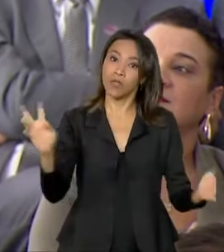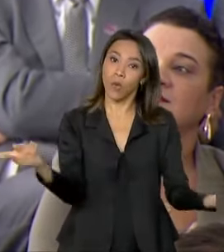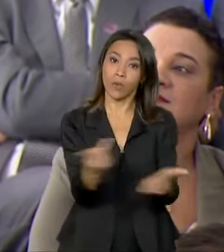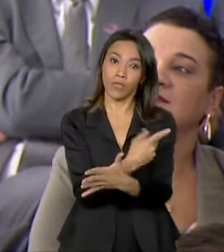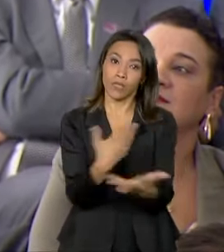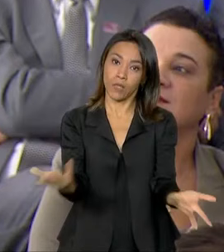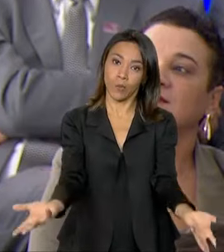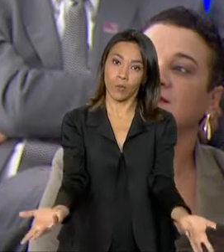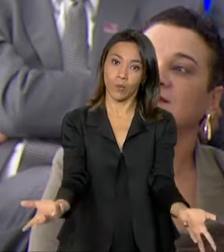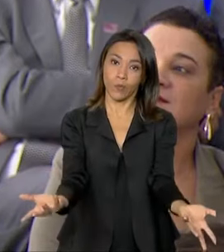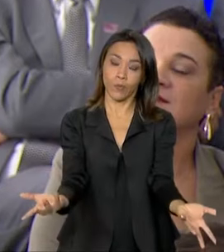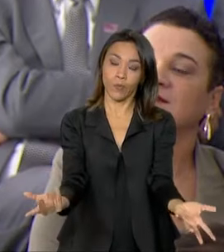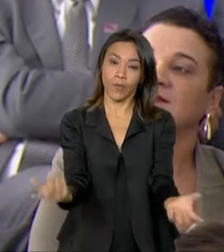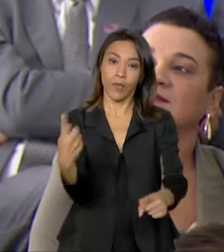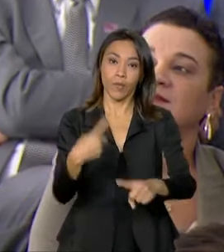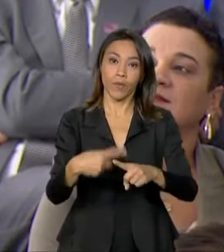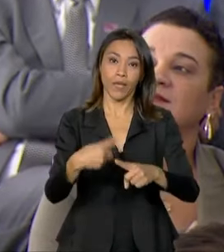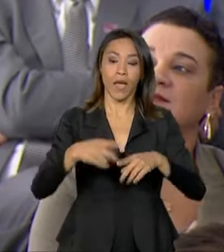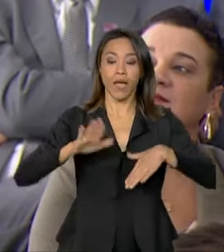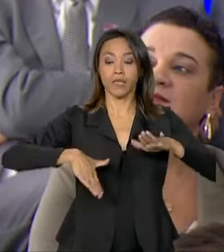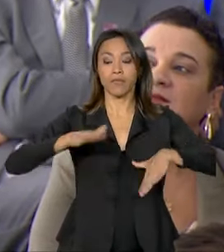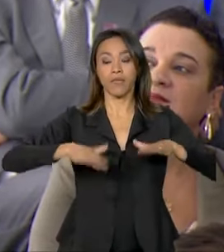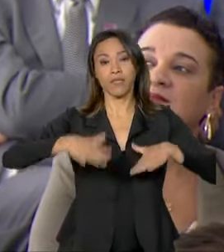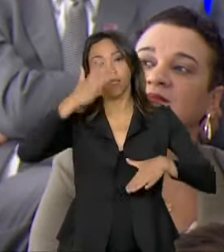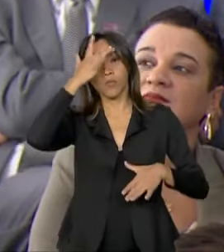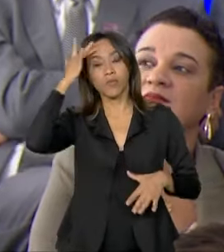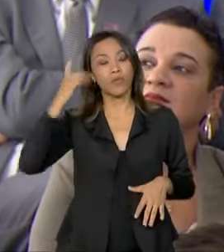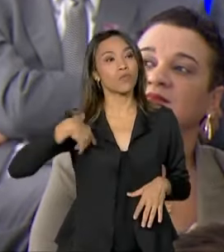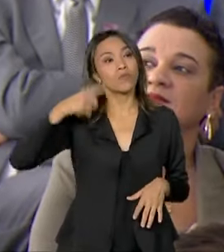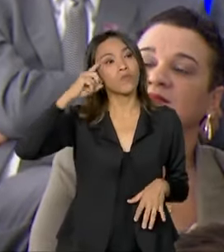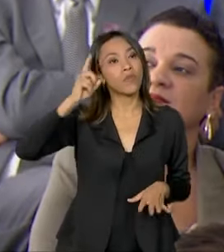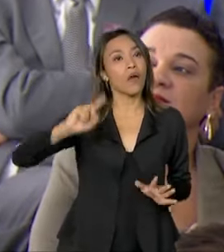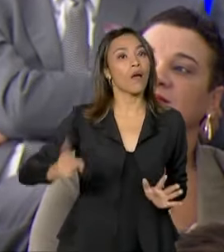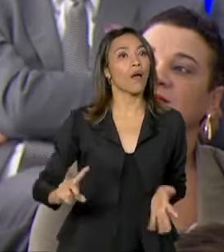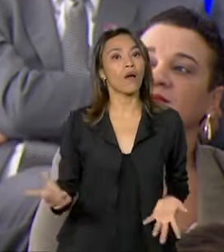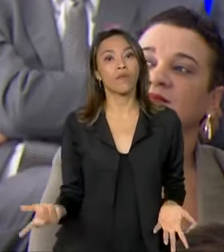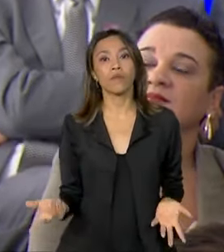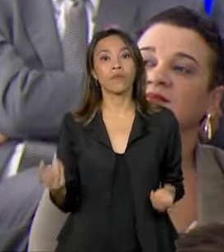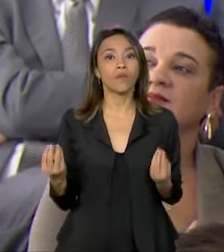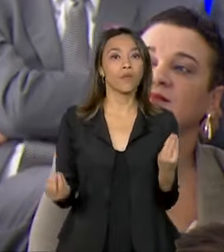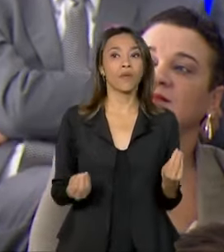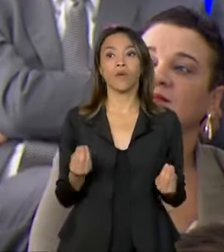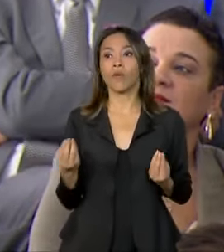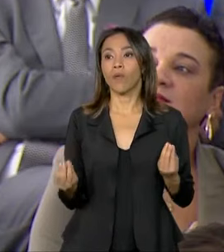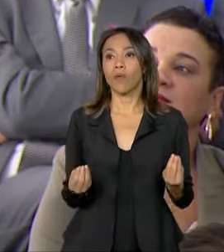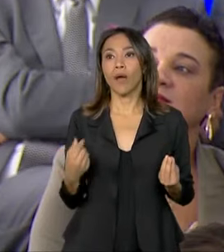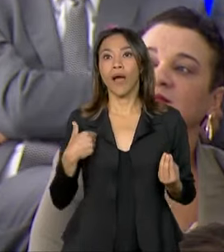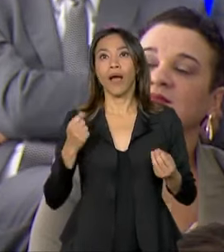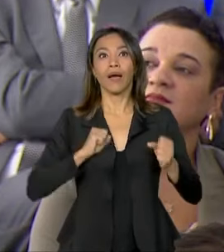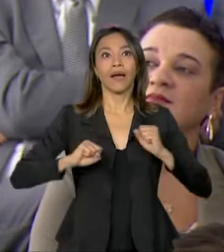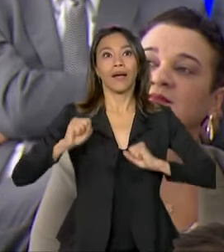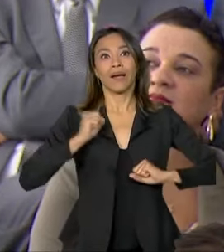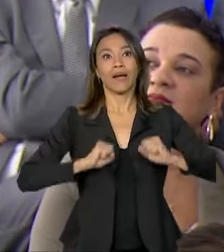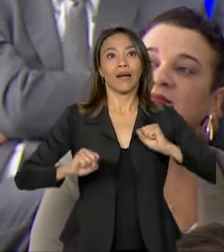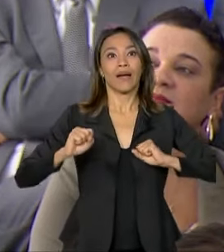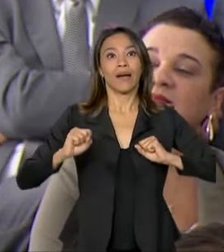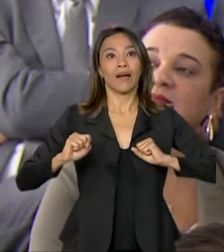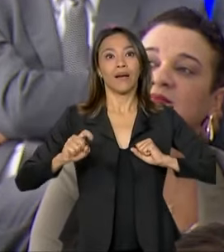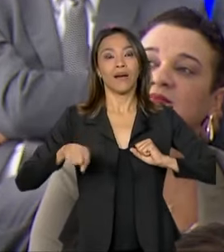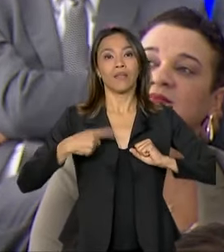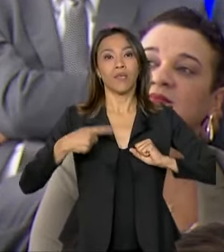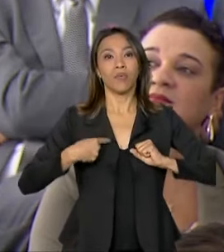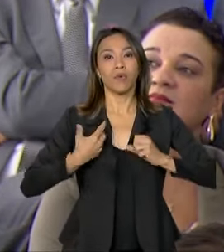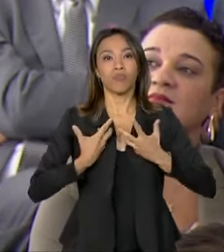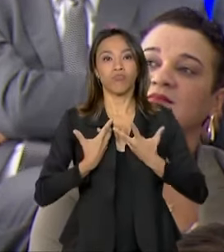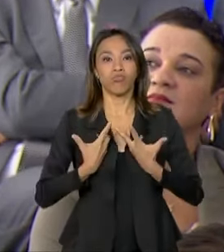acontecendo. Porque muitas vezes as pessoas não têm a receptividade que elas imaginavam que iam ter e não têm para